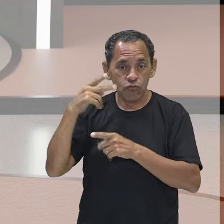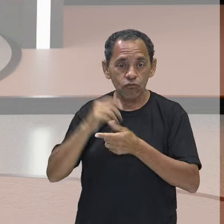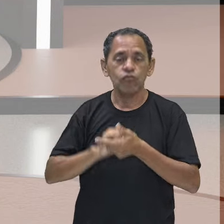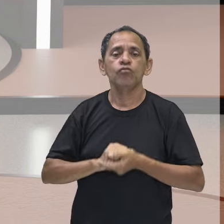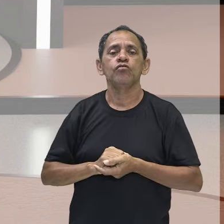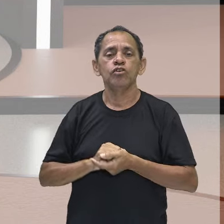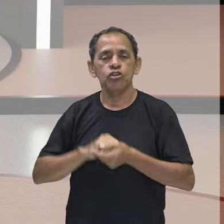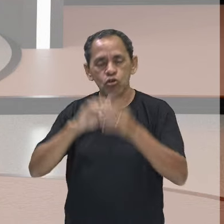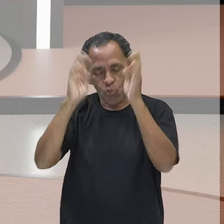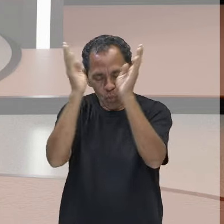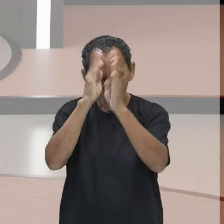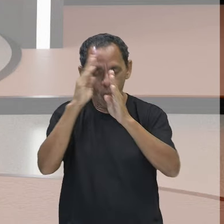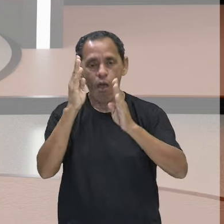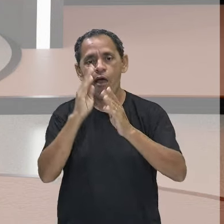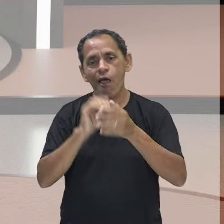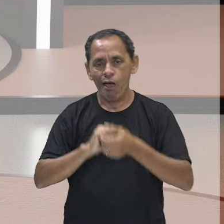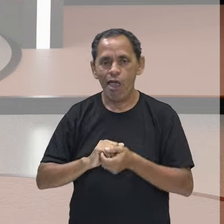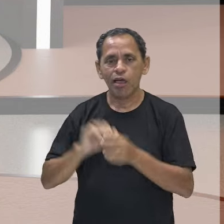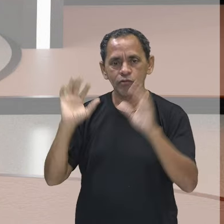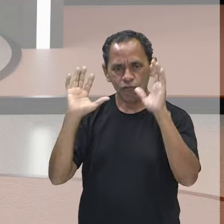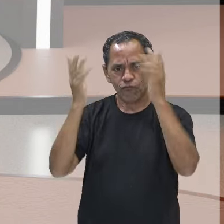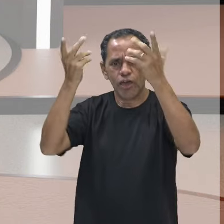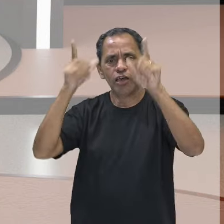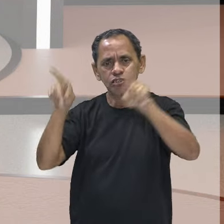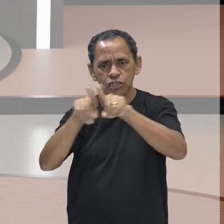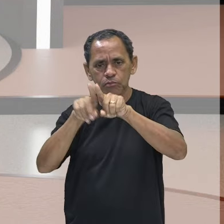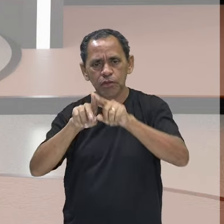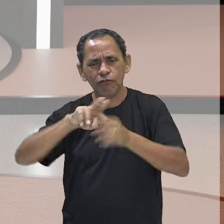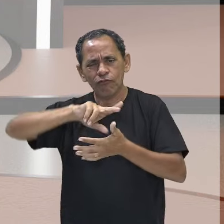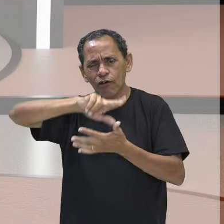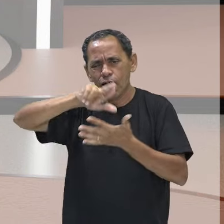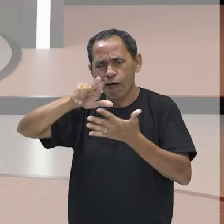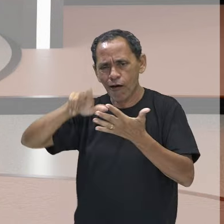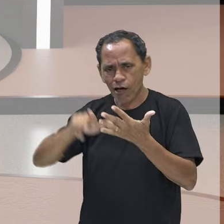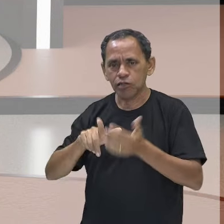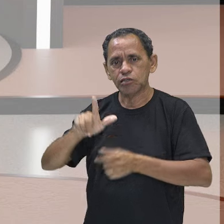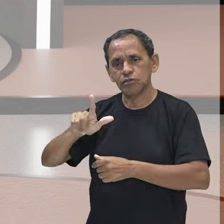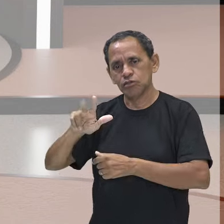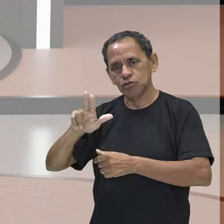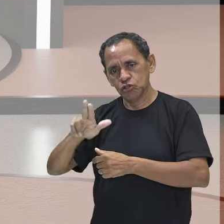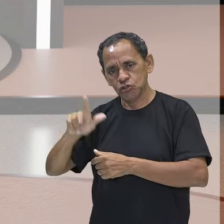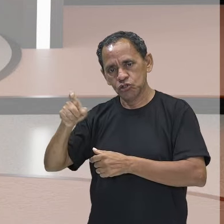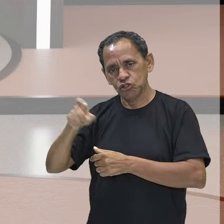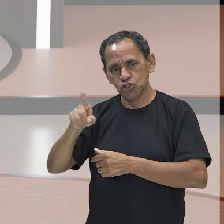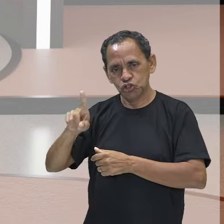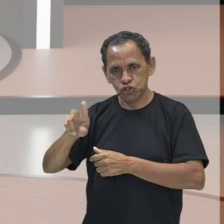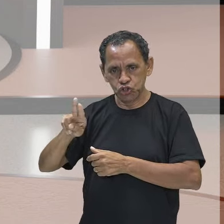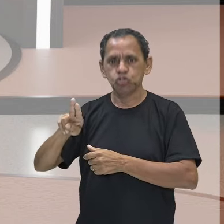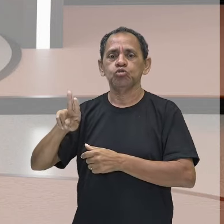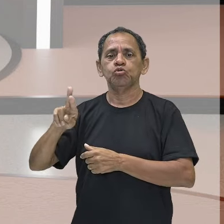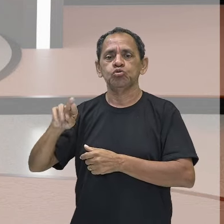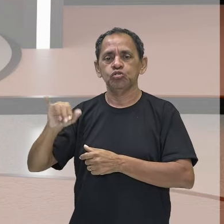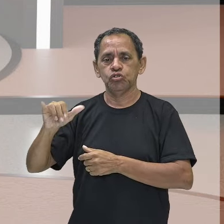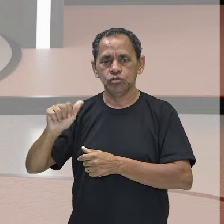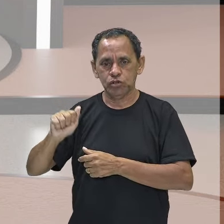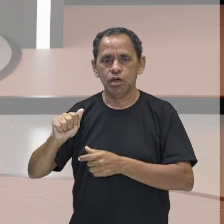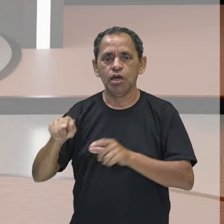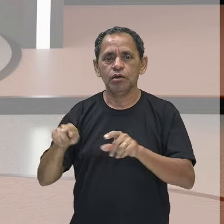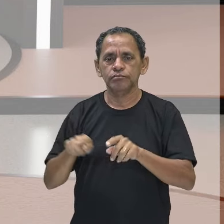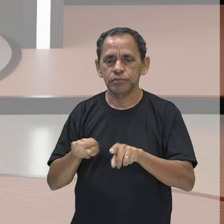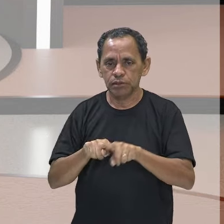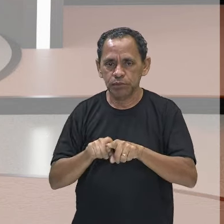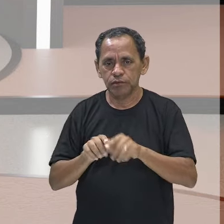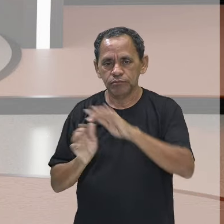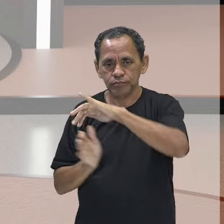a farra e, por que não dizer também, a própria luxúria. Outro deus que a gente vai representar agora é uma